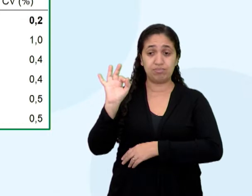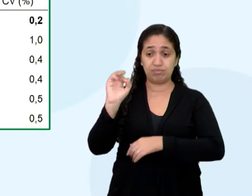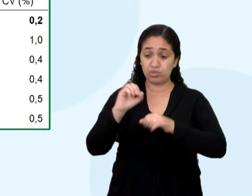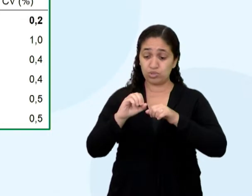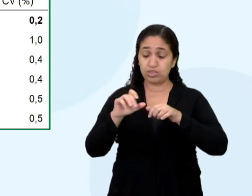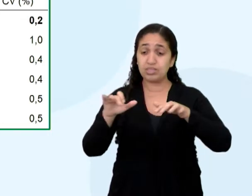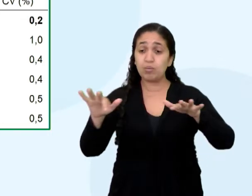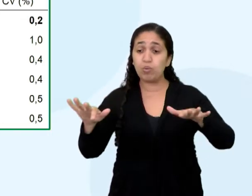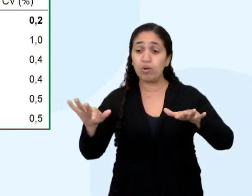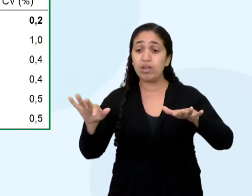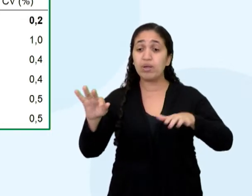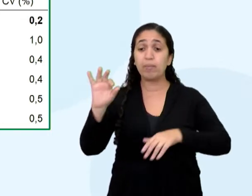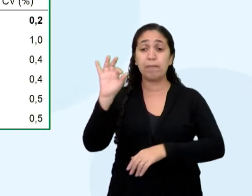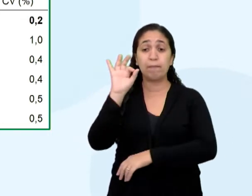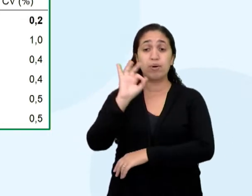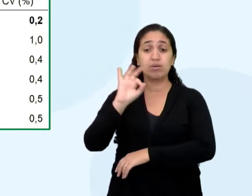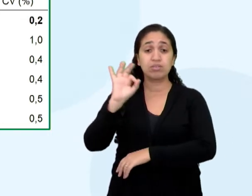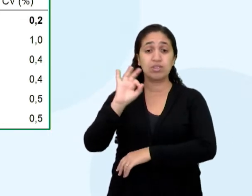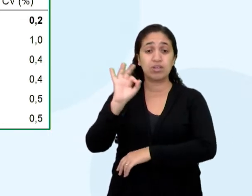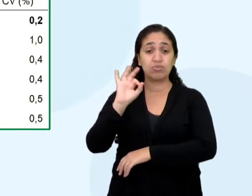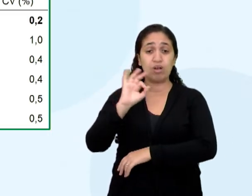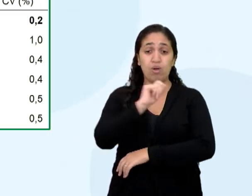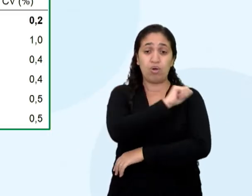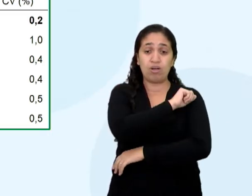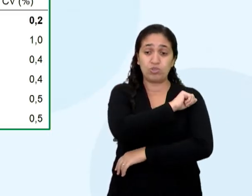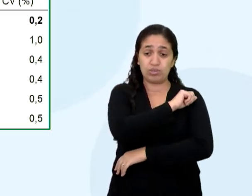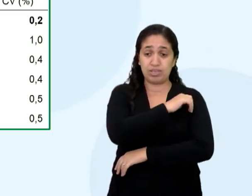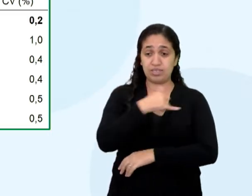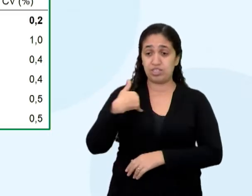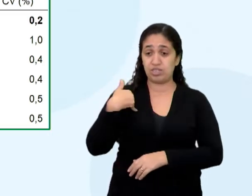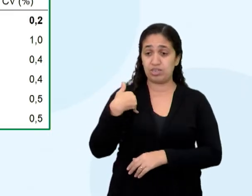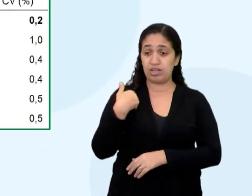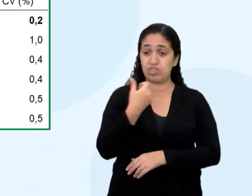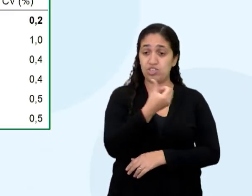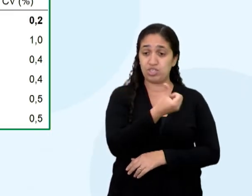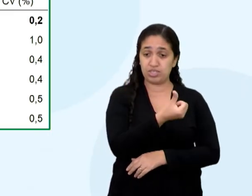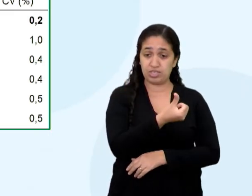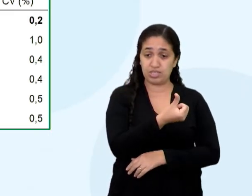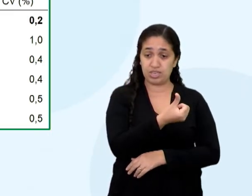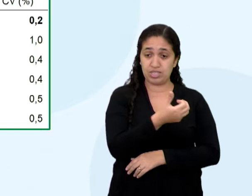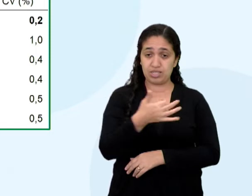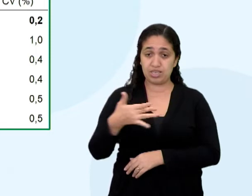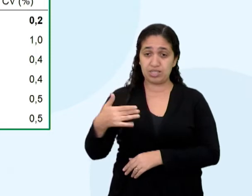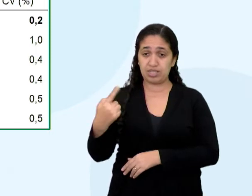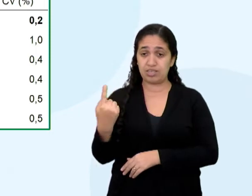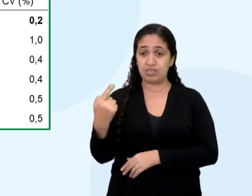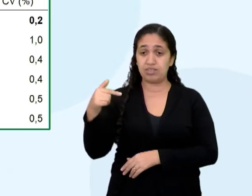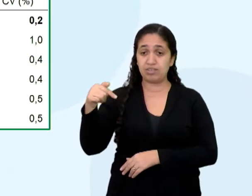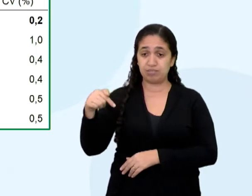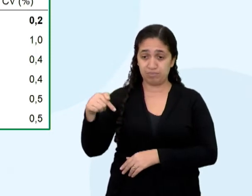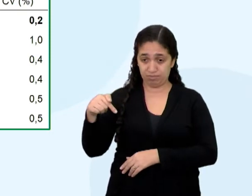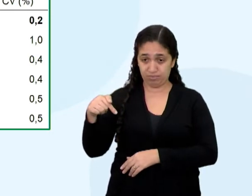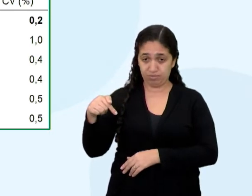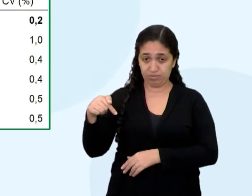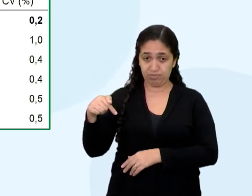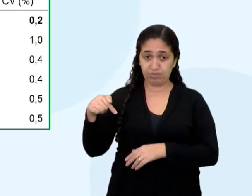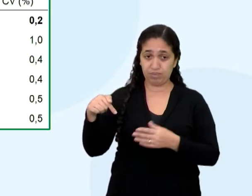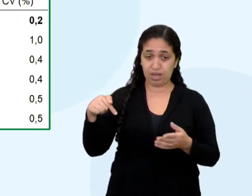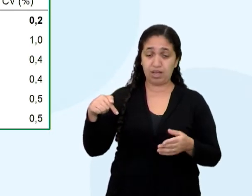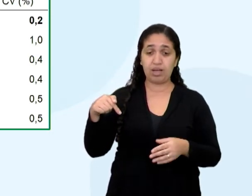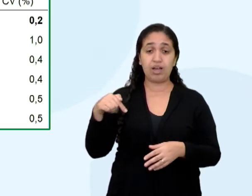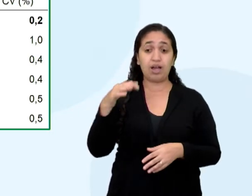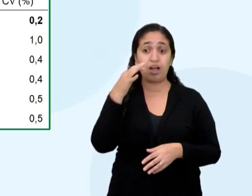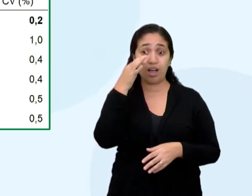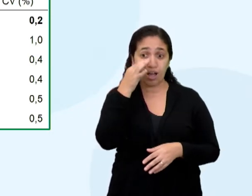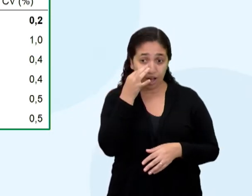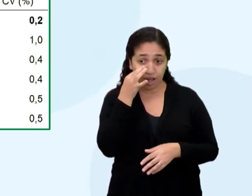distribuição percentual dos estudantes de 6 a 17 anos de idade por frequência, ok, às aulas